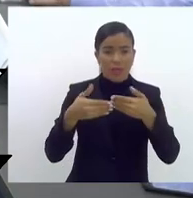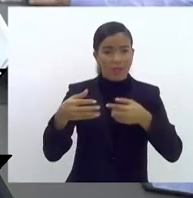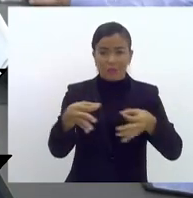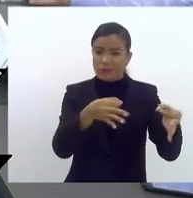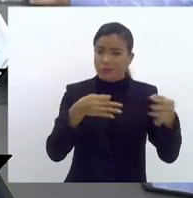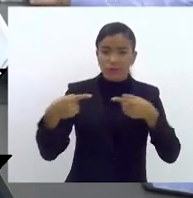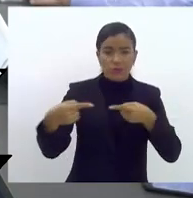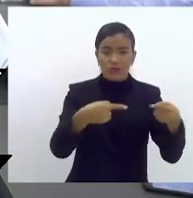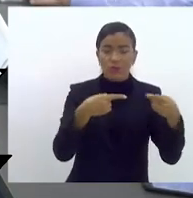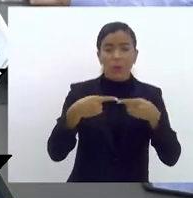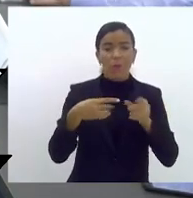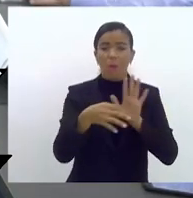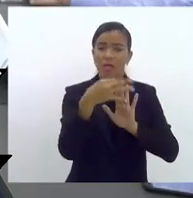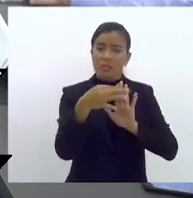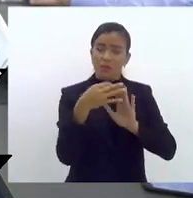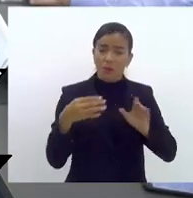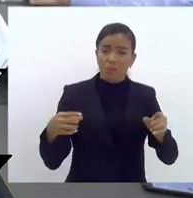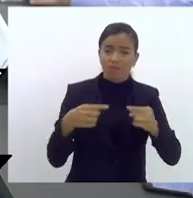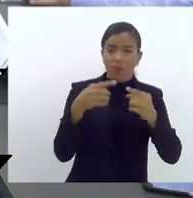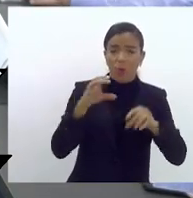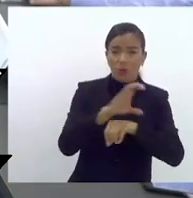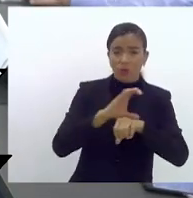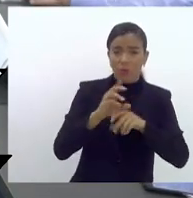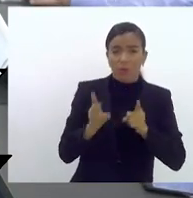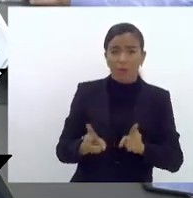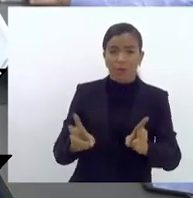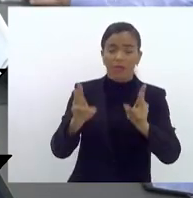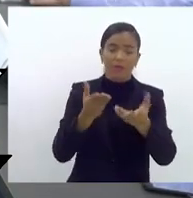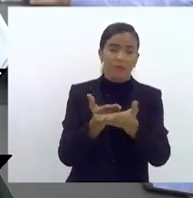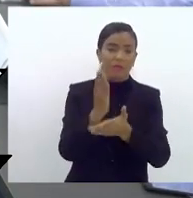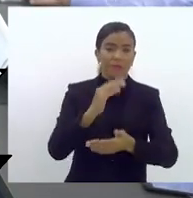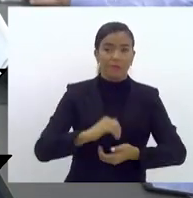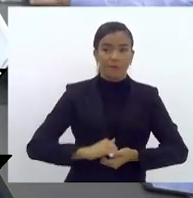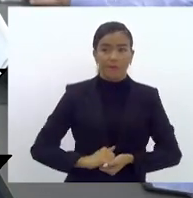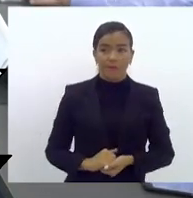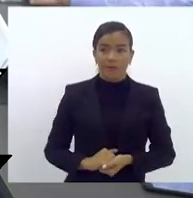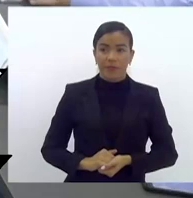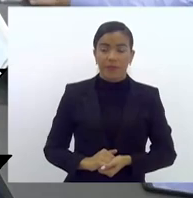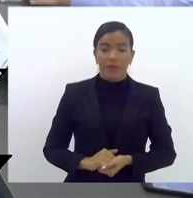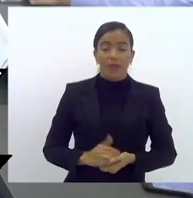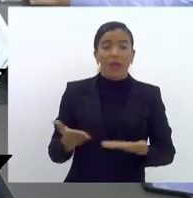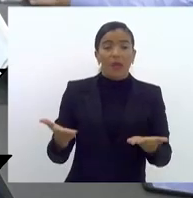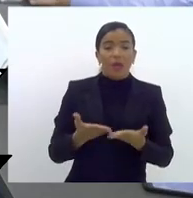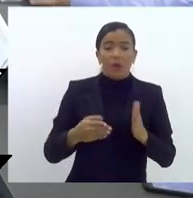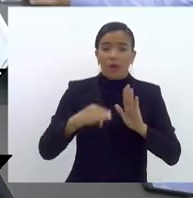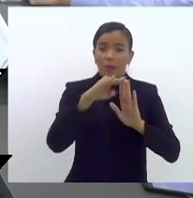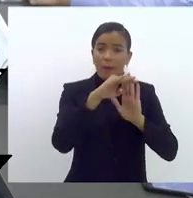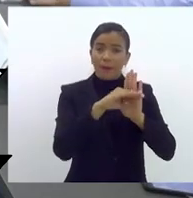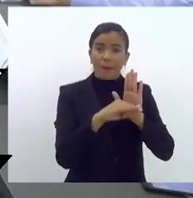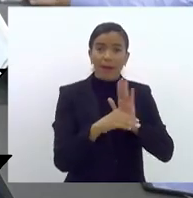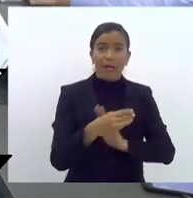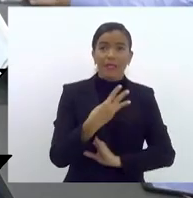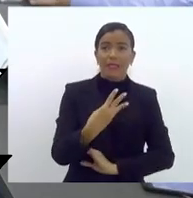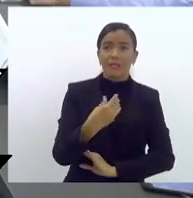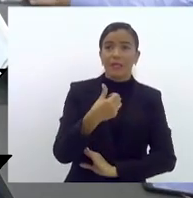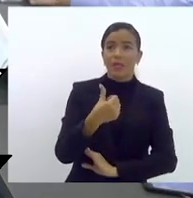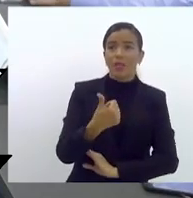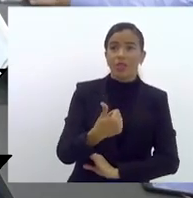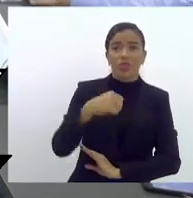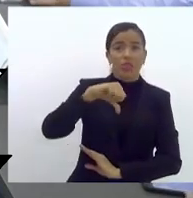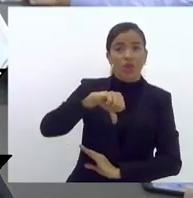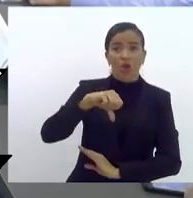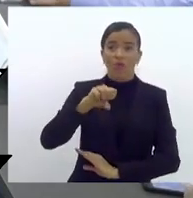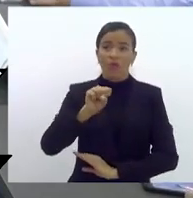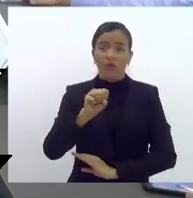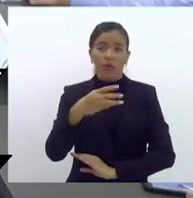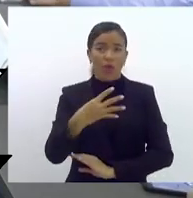e votação aparecer pela constitucionalidade seja o que a prova permanecer Como estão aprovado passo aí tem três na pauta que é o PL 948 de